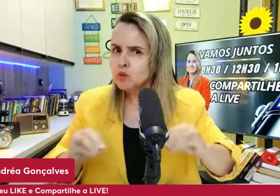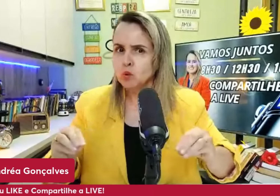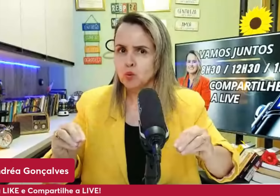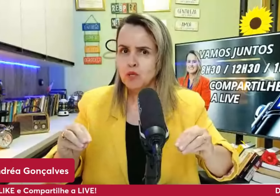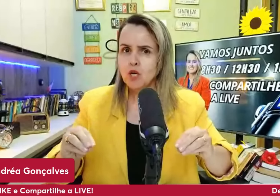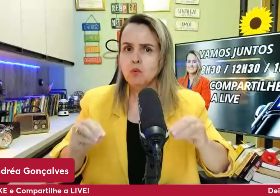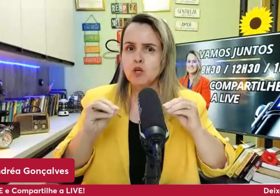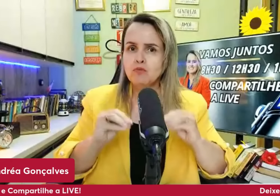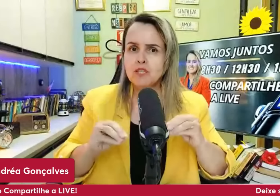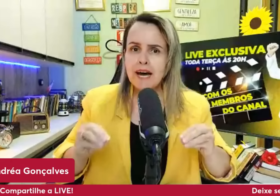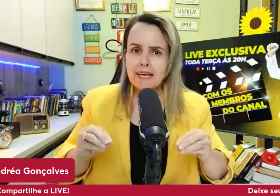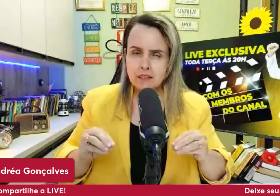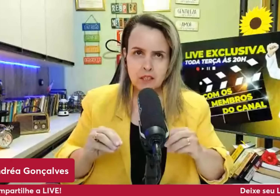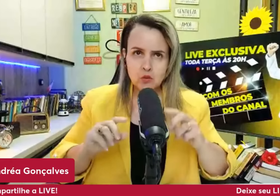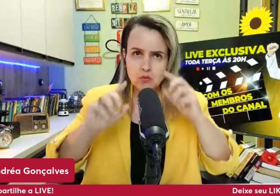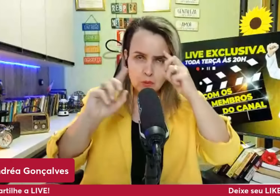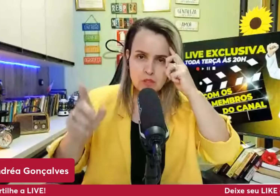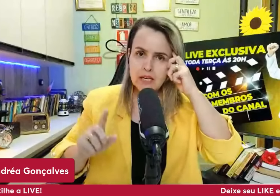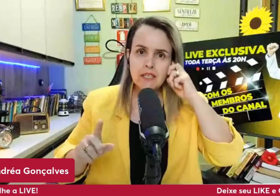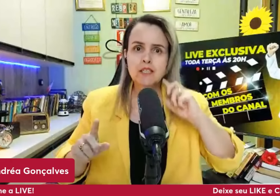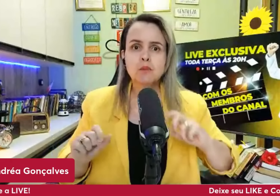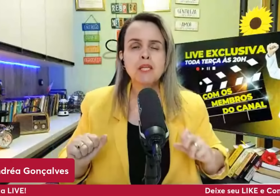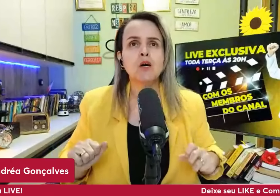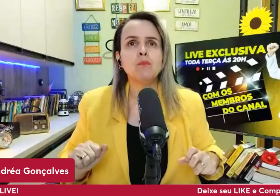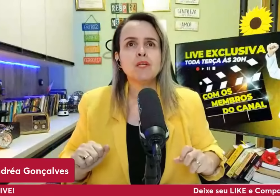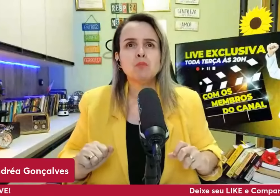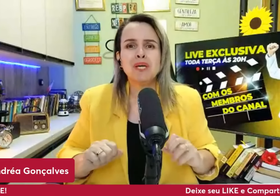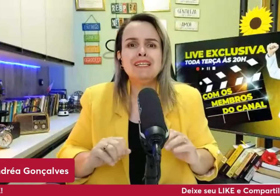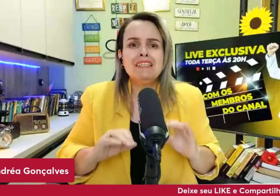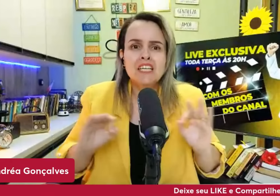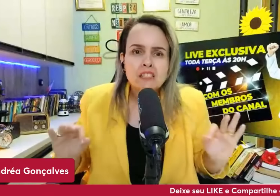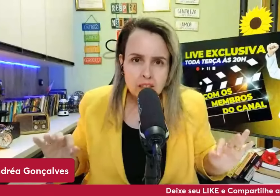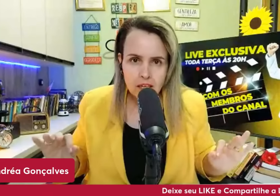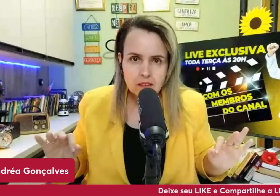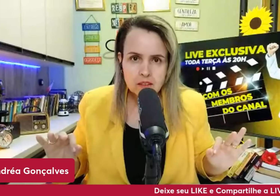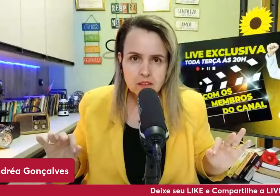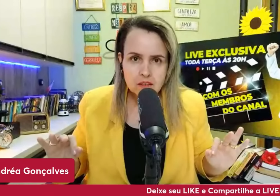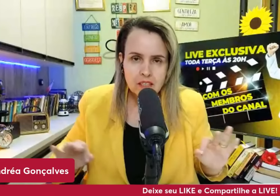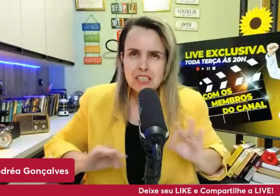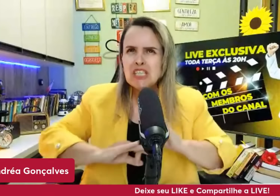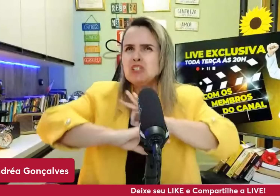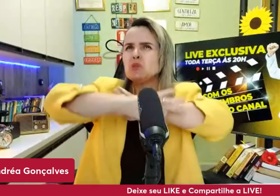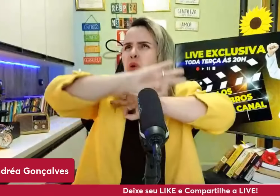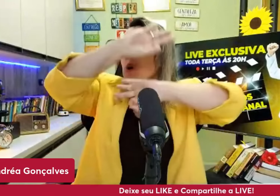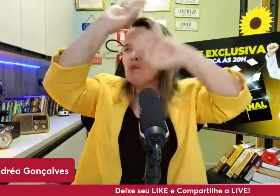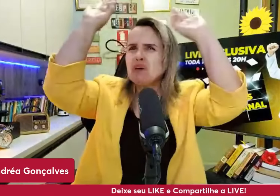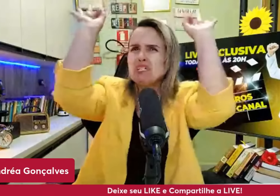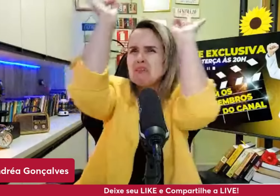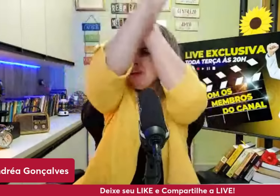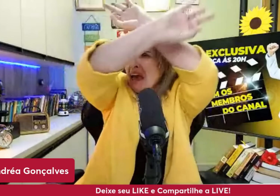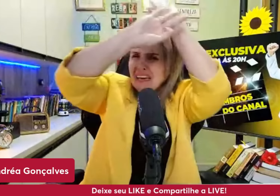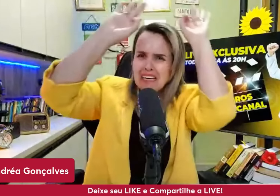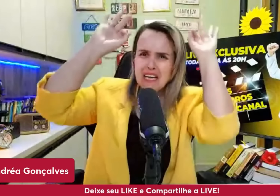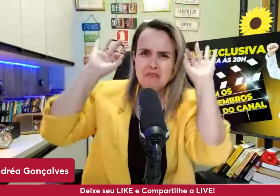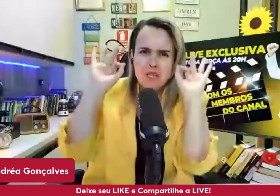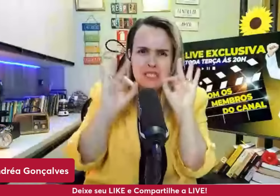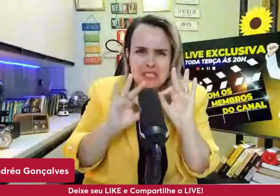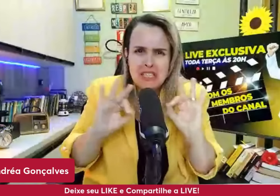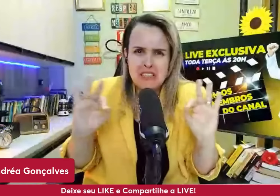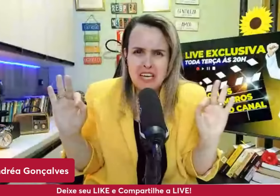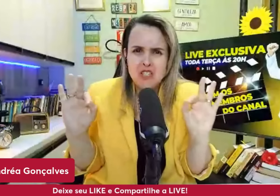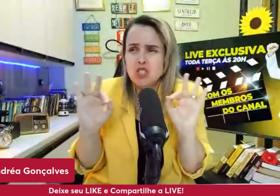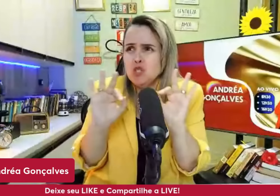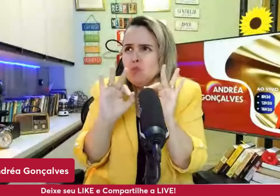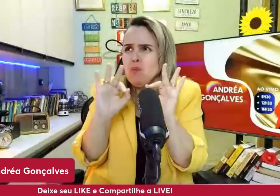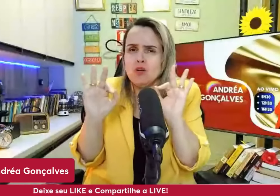não aguentou porque o Van Hat eu não vou mostrar ele aqui também não porque ele grita ele gritou fez ah com aquela voz